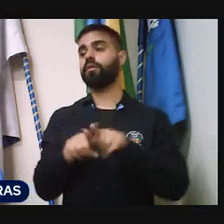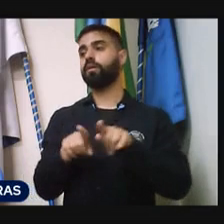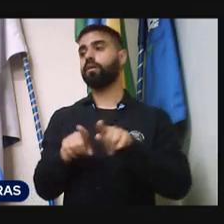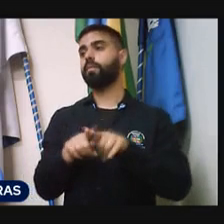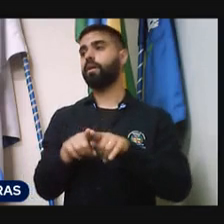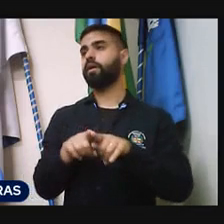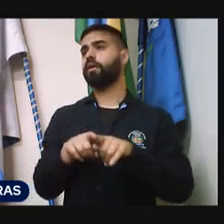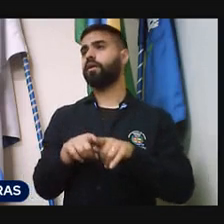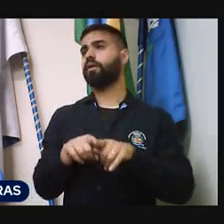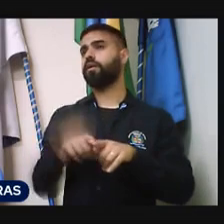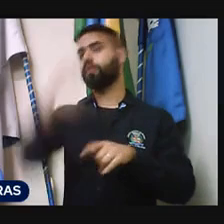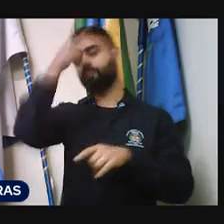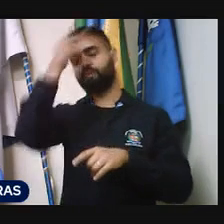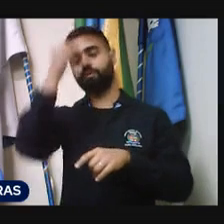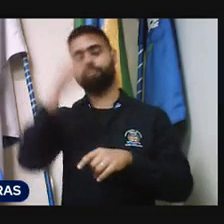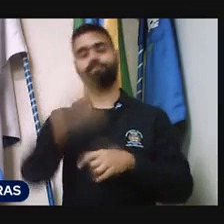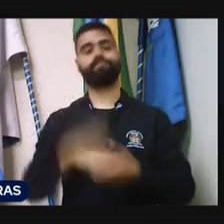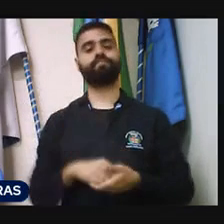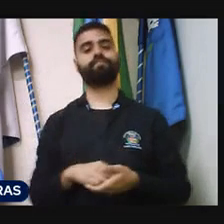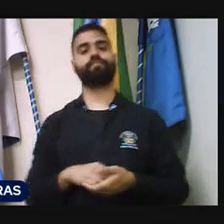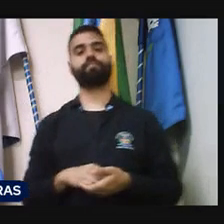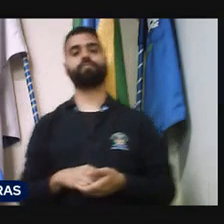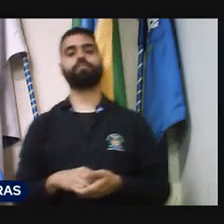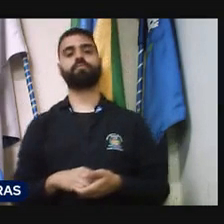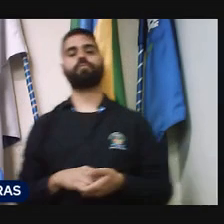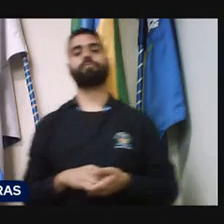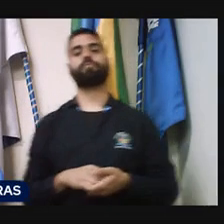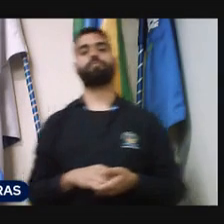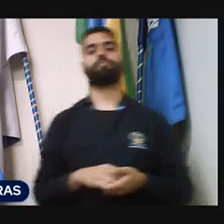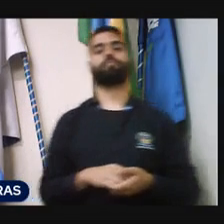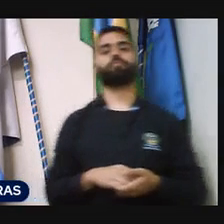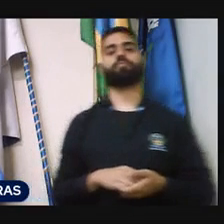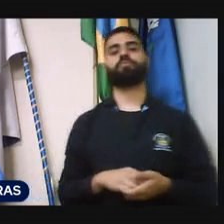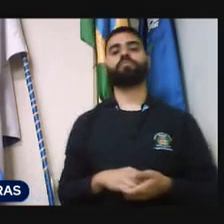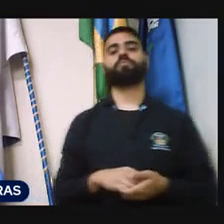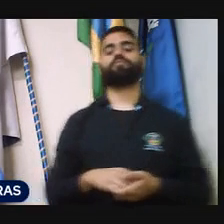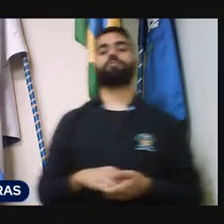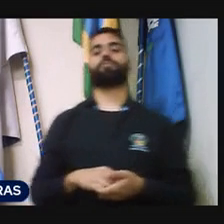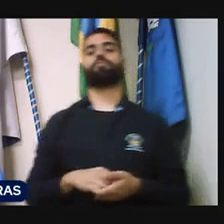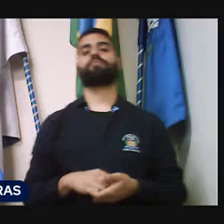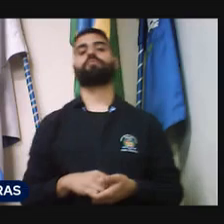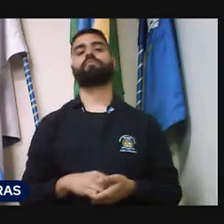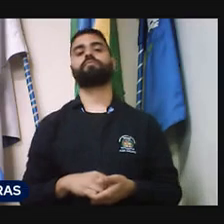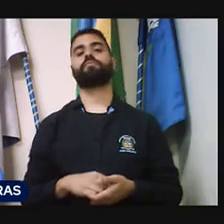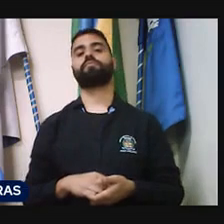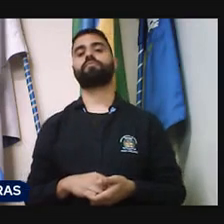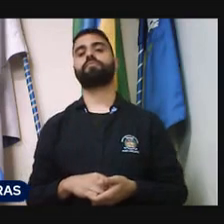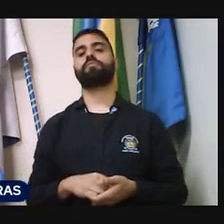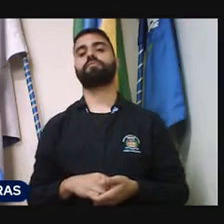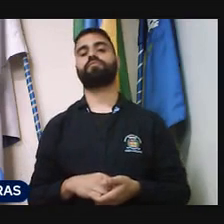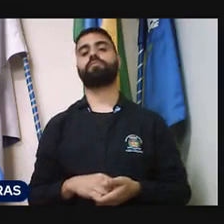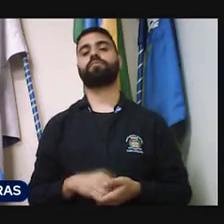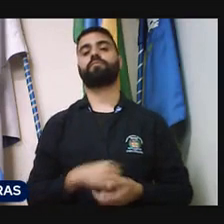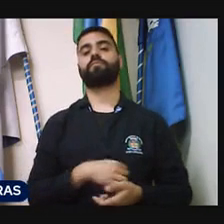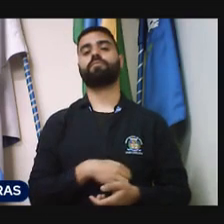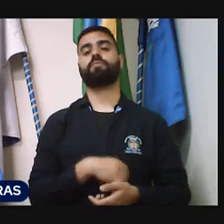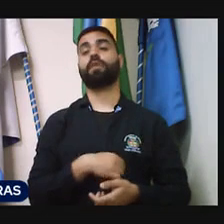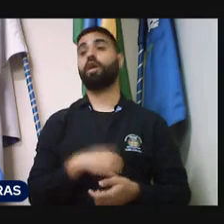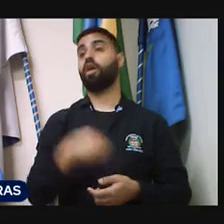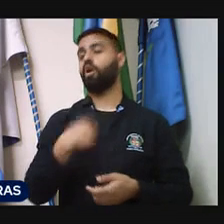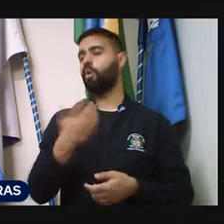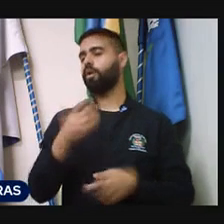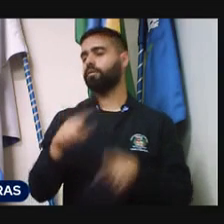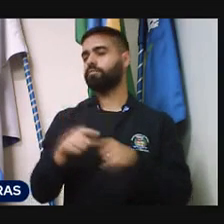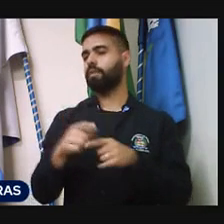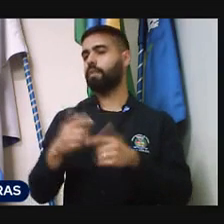do poder público do município no mais eu queria é que no dia de hoje parabenizar também a todos os advogados